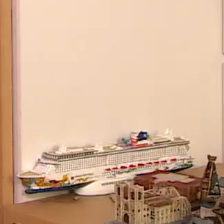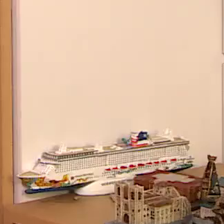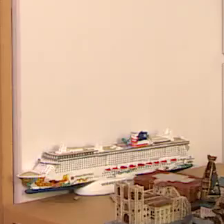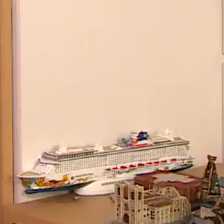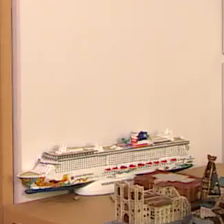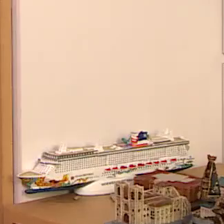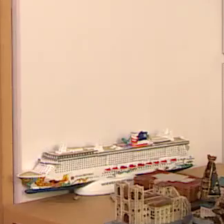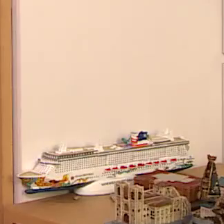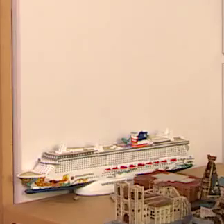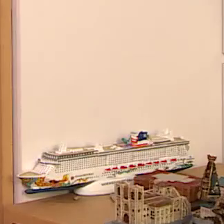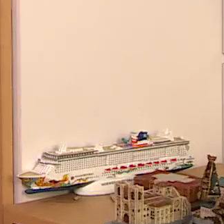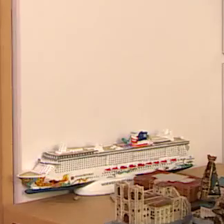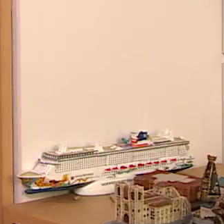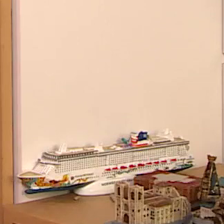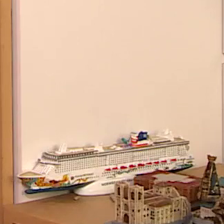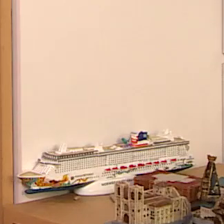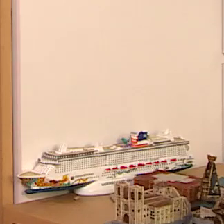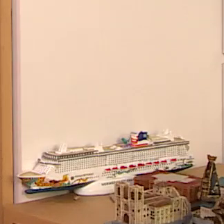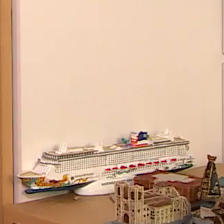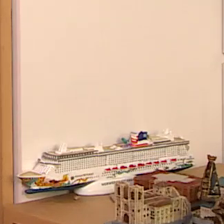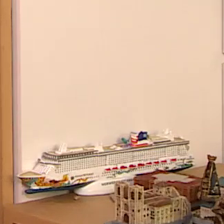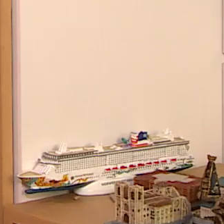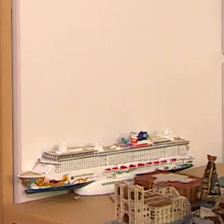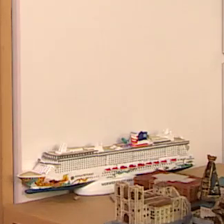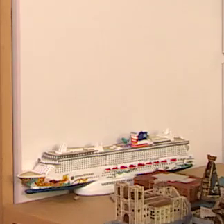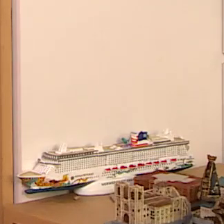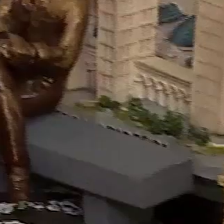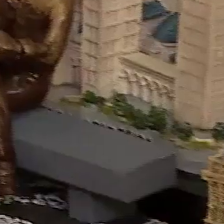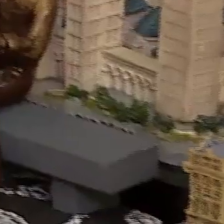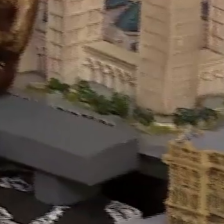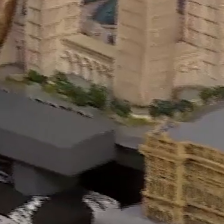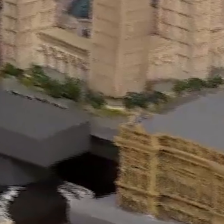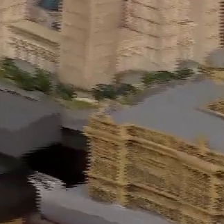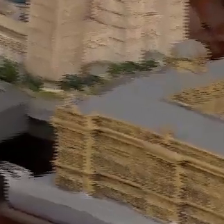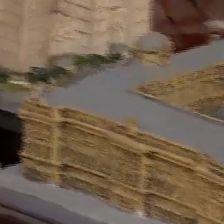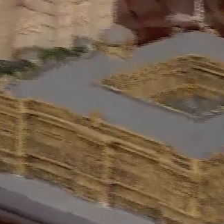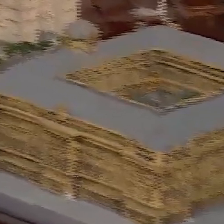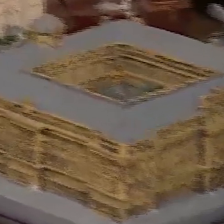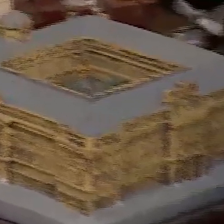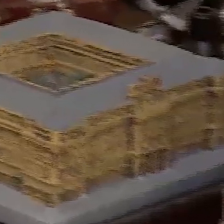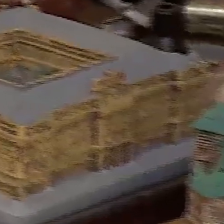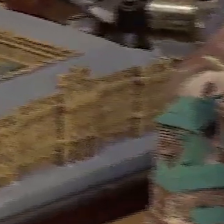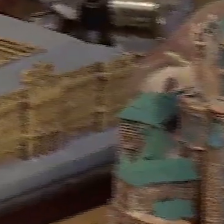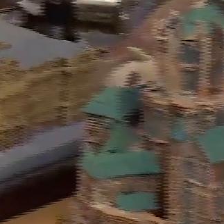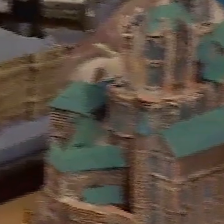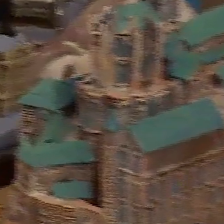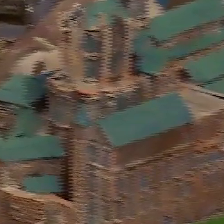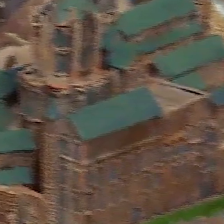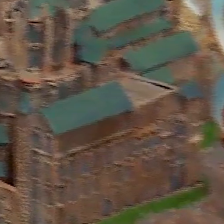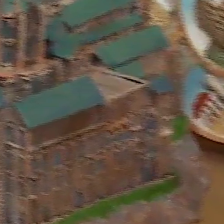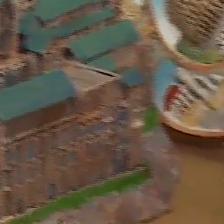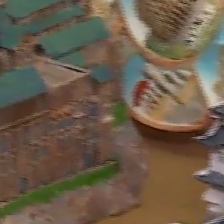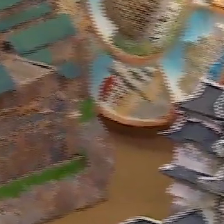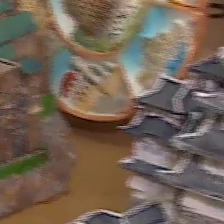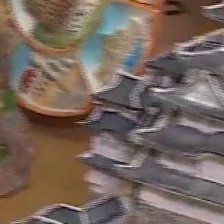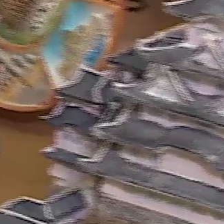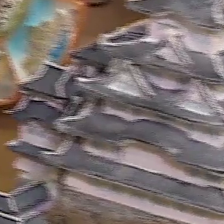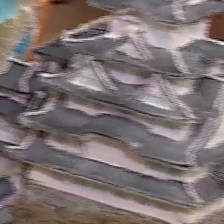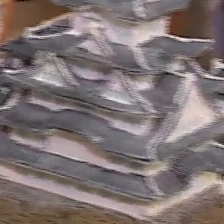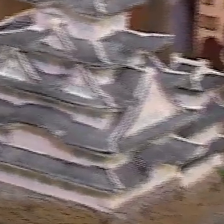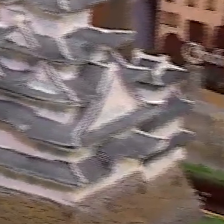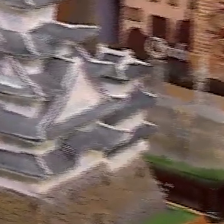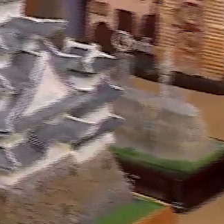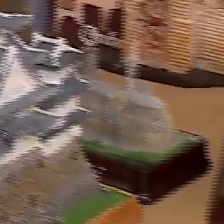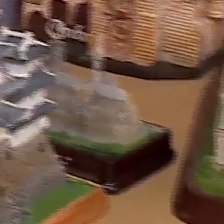que ele pode interagir, por exemplo, com todas as milhares de construções que estão abaixo. Sobre uma mesa, miniaturas de monumentos, navios,